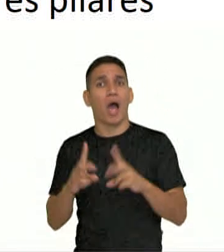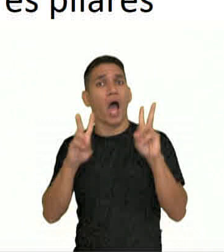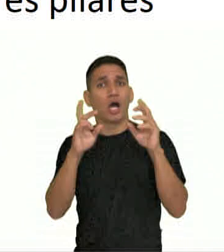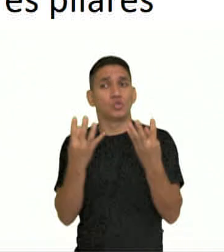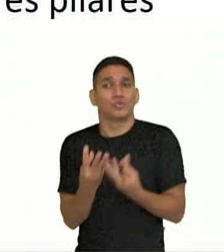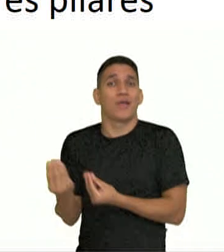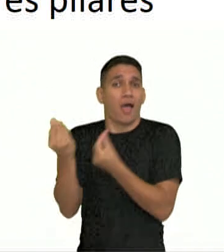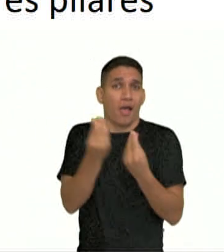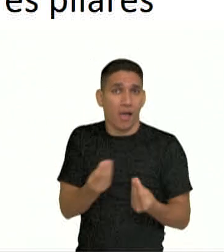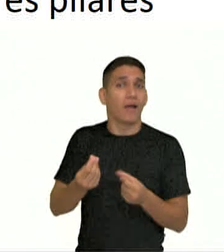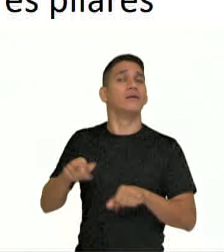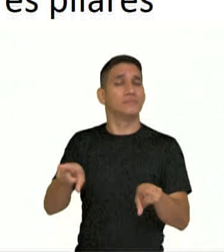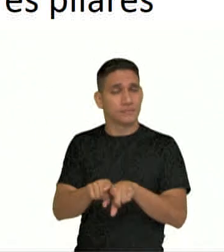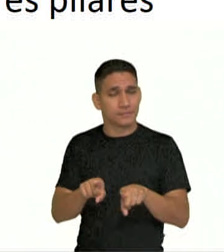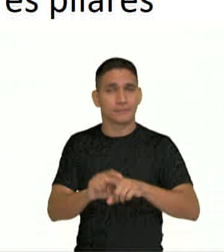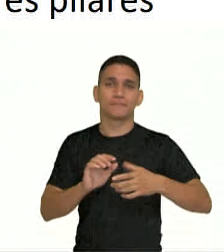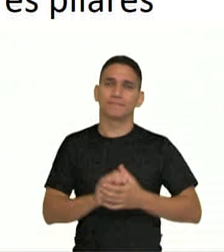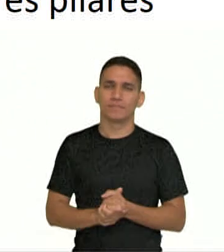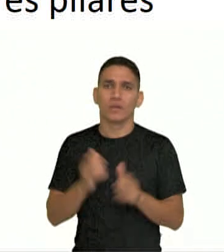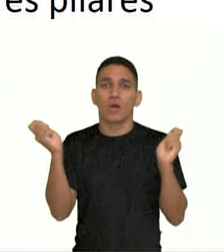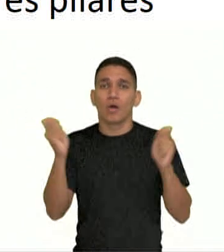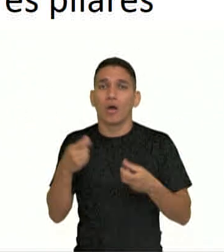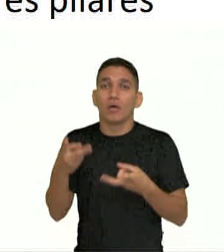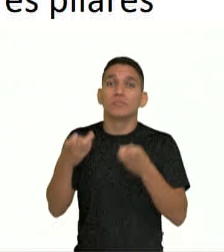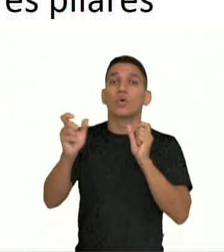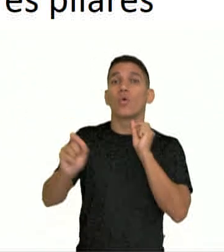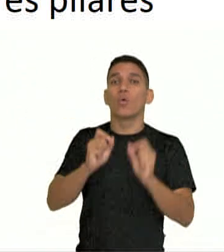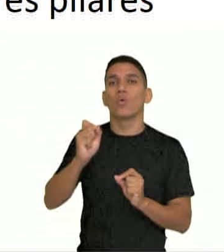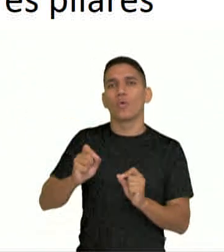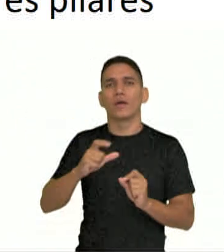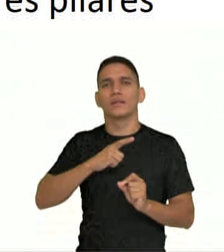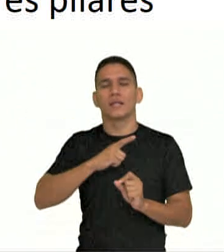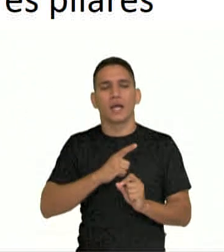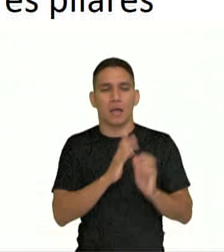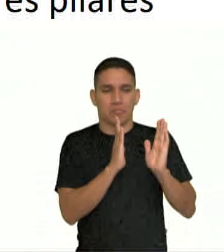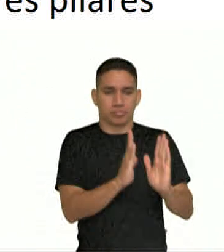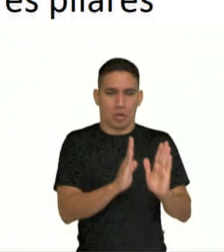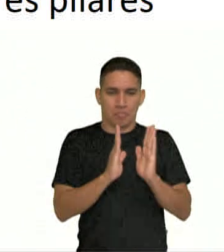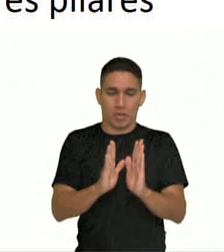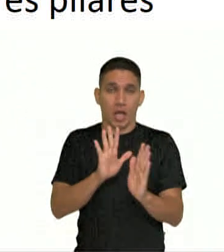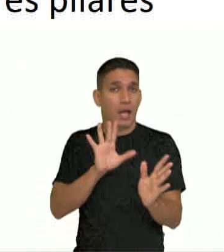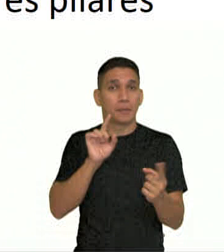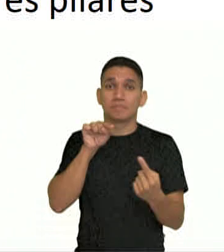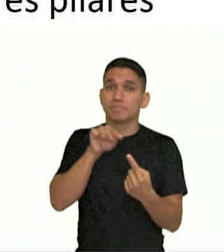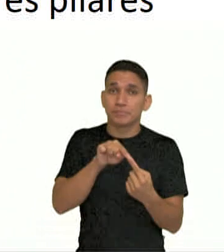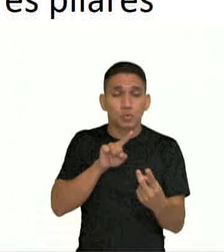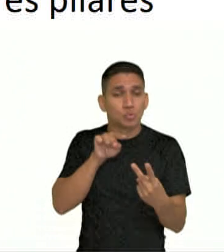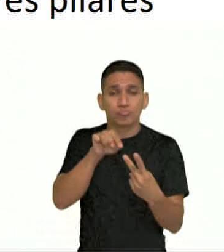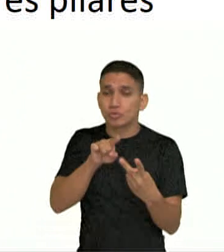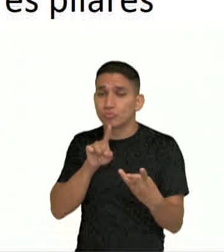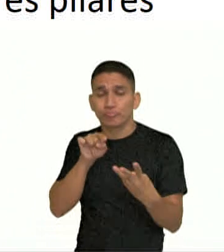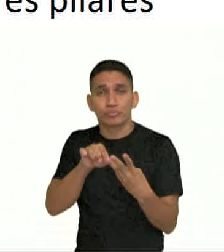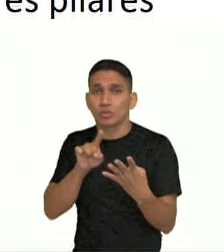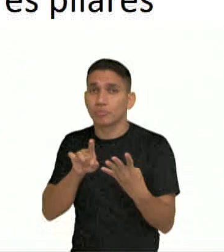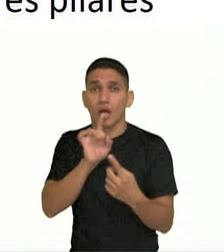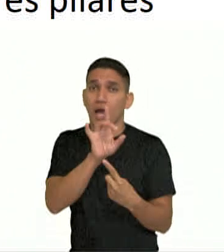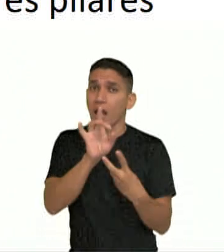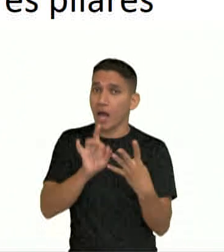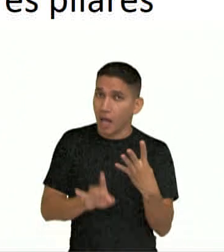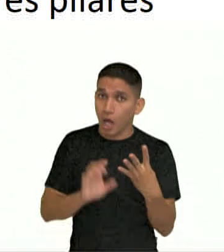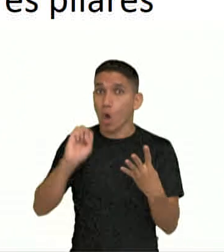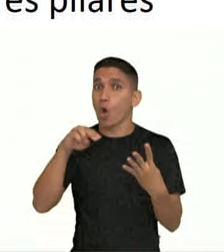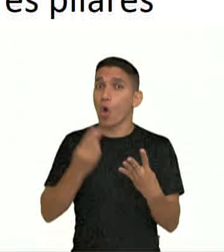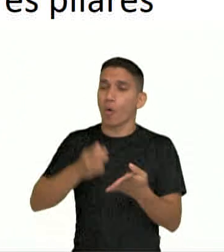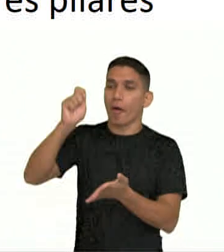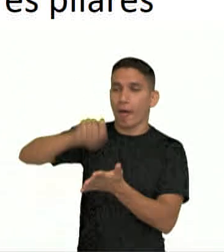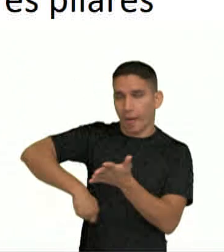sexualidade. É possível ouvir os episódios individualmente ou assinar o programa, que